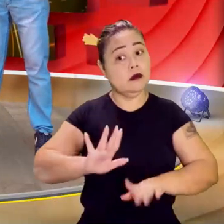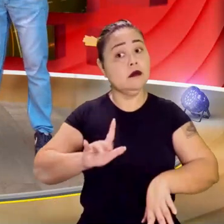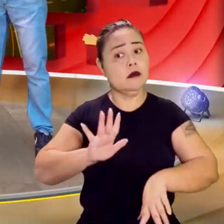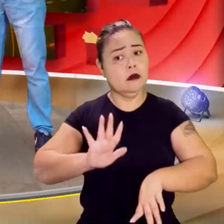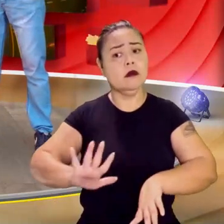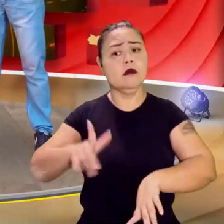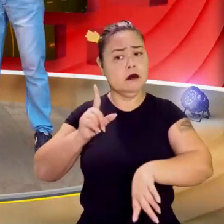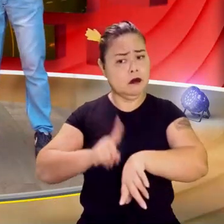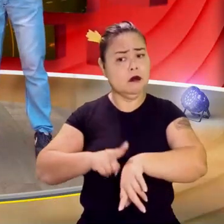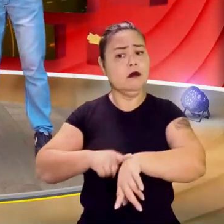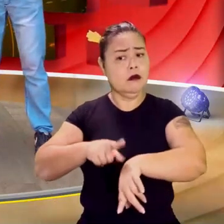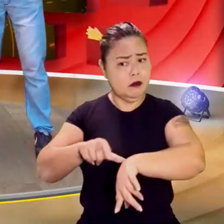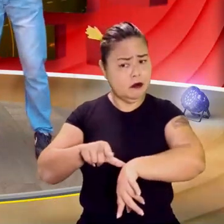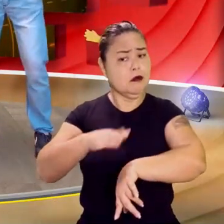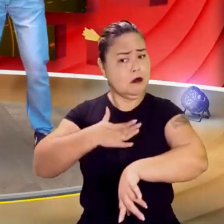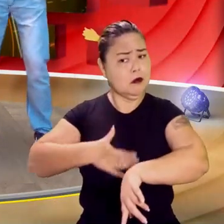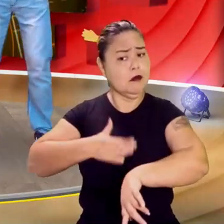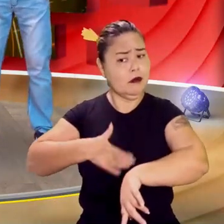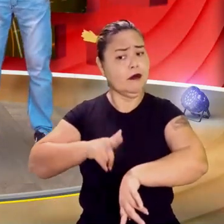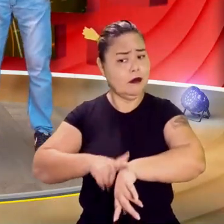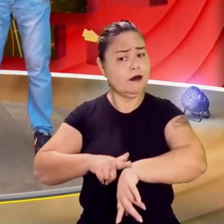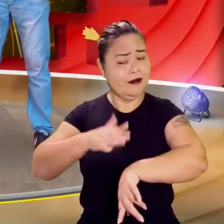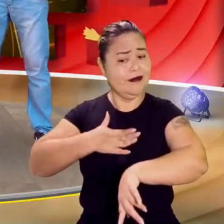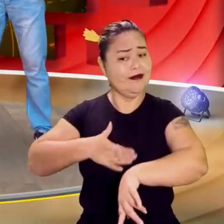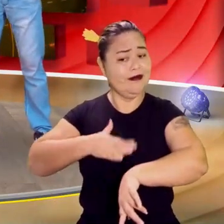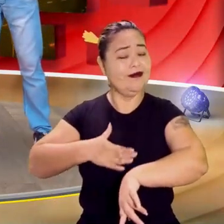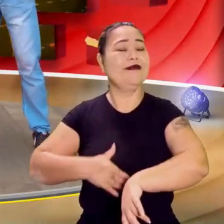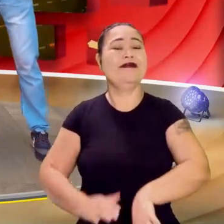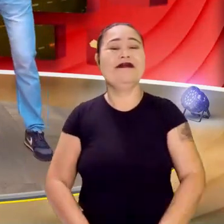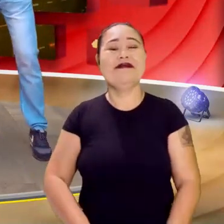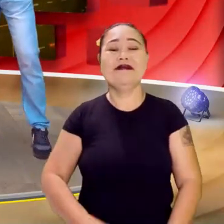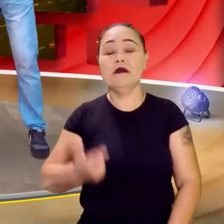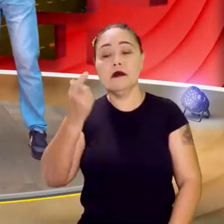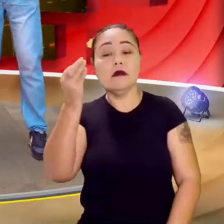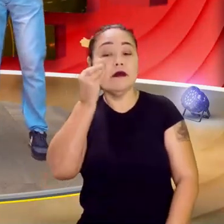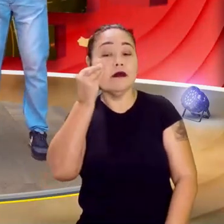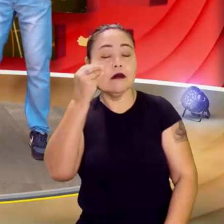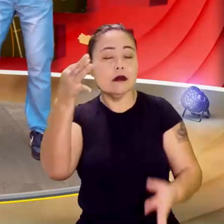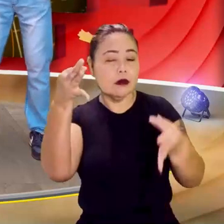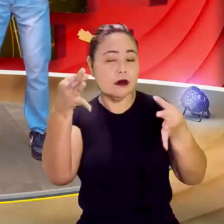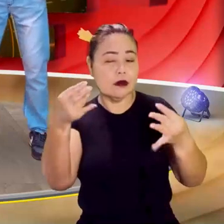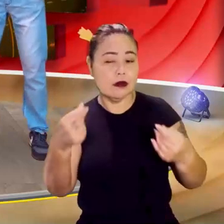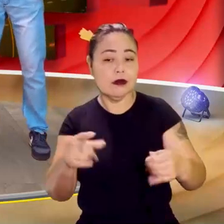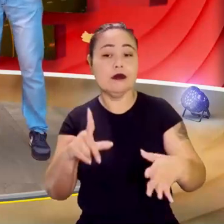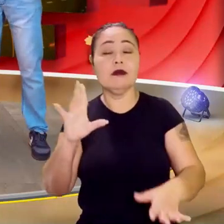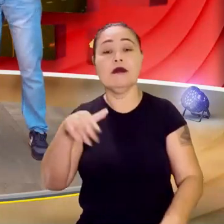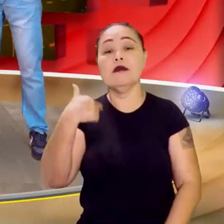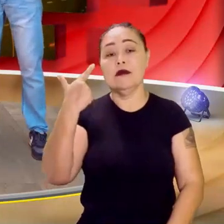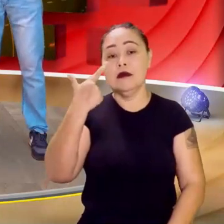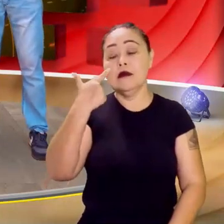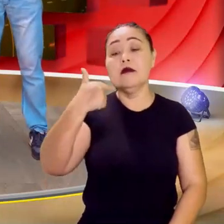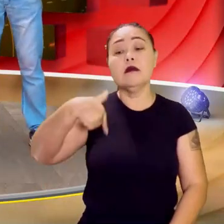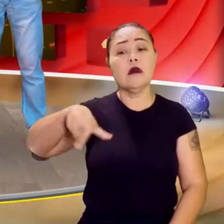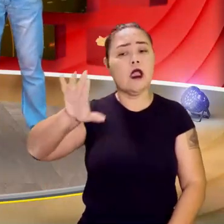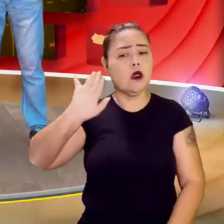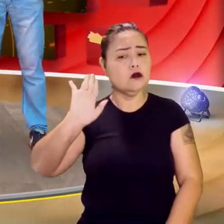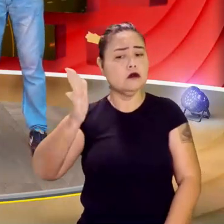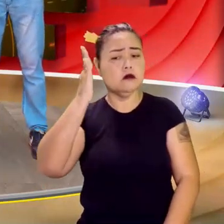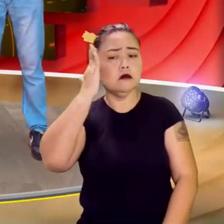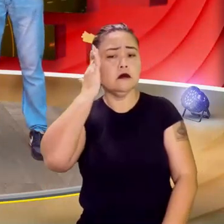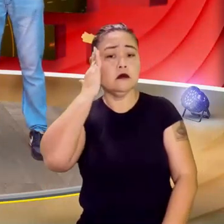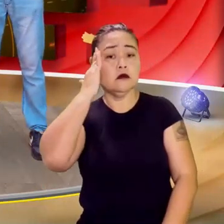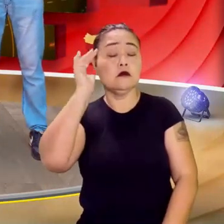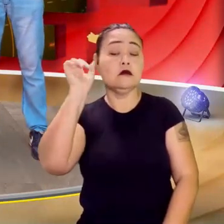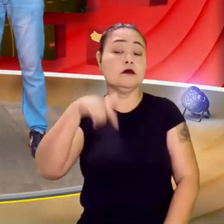Muita hora nessa calma, porque, né, temos que verificar esse detalhezinho aí. Mas nesse ponto eles estão afinados já.